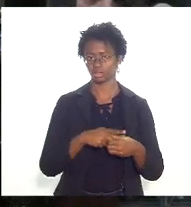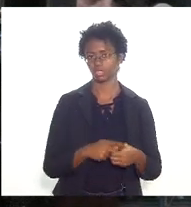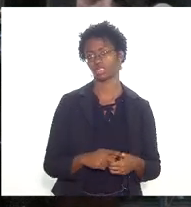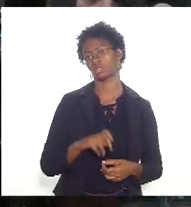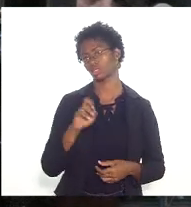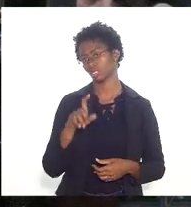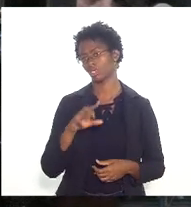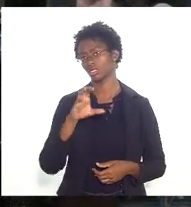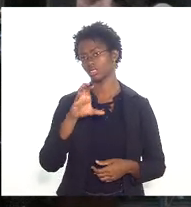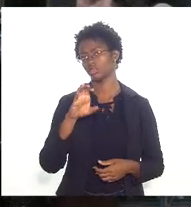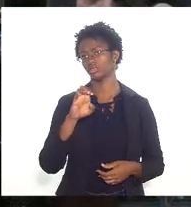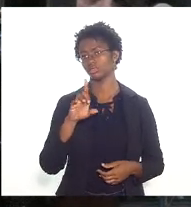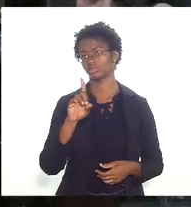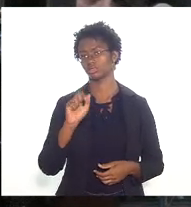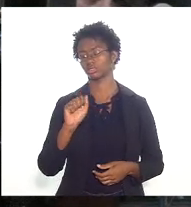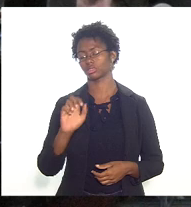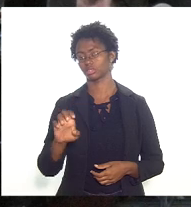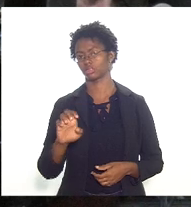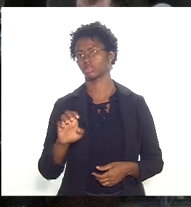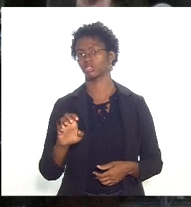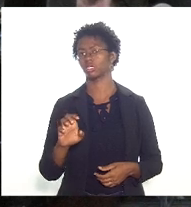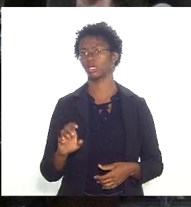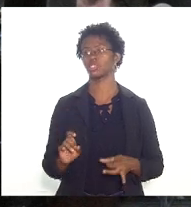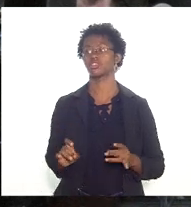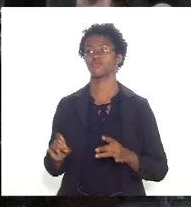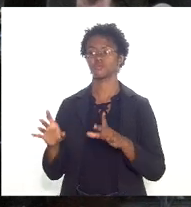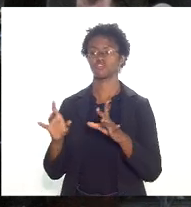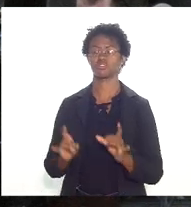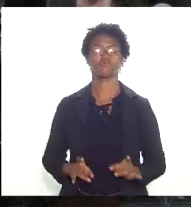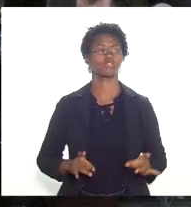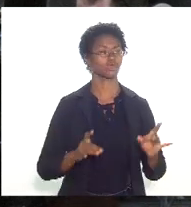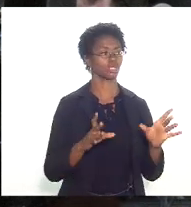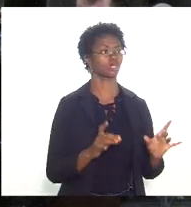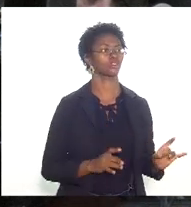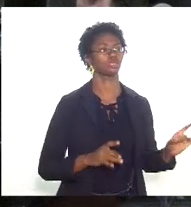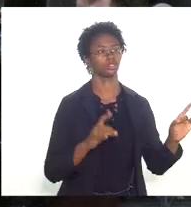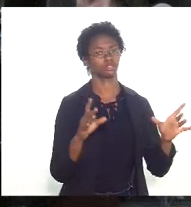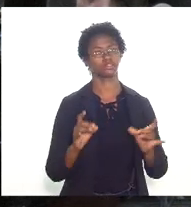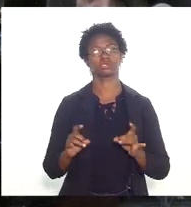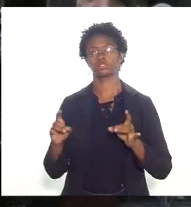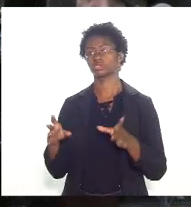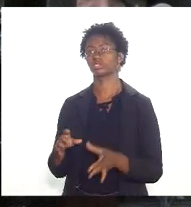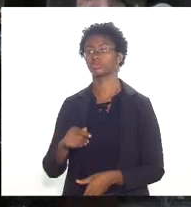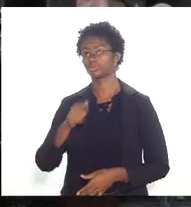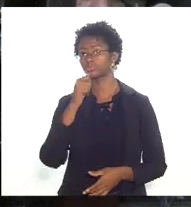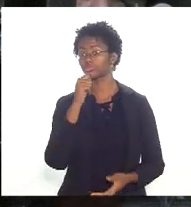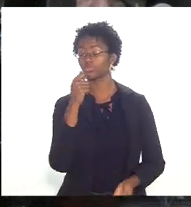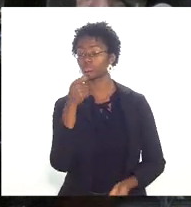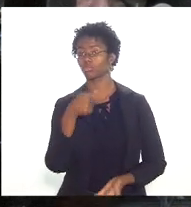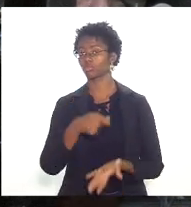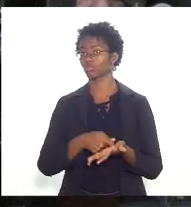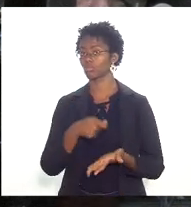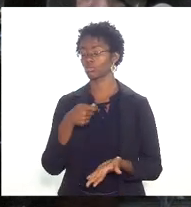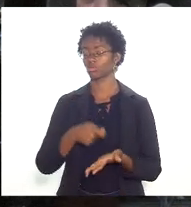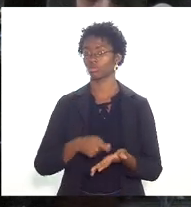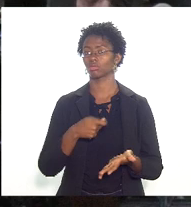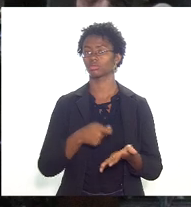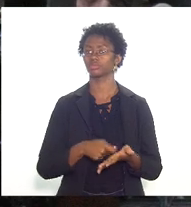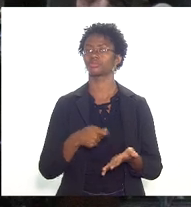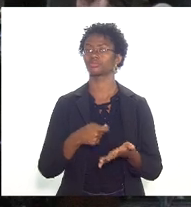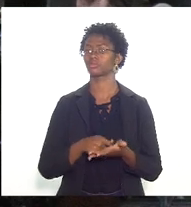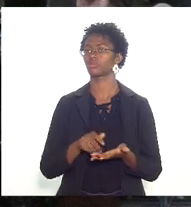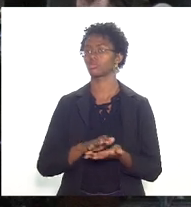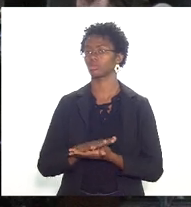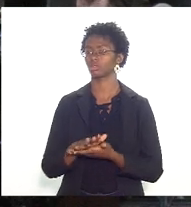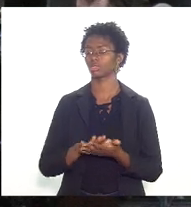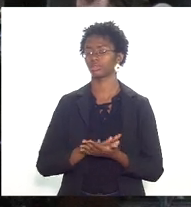é a CEDAE tô indo a leilão e sem nenhuma obrigação por parte